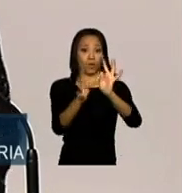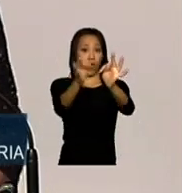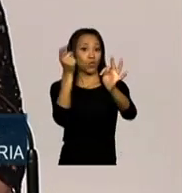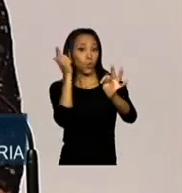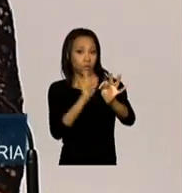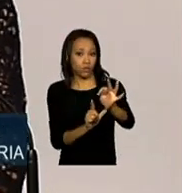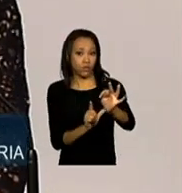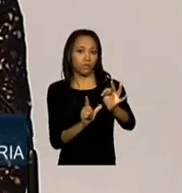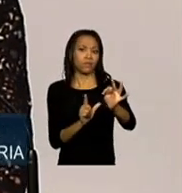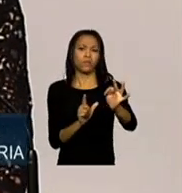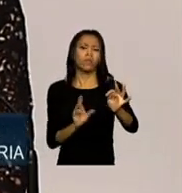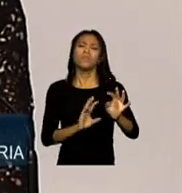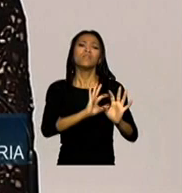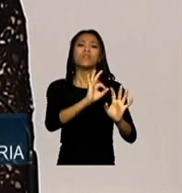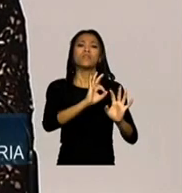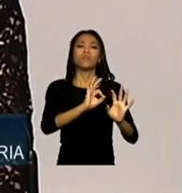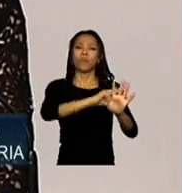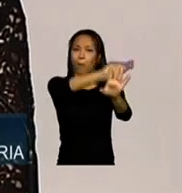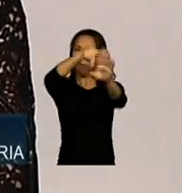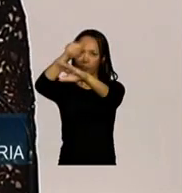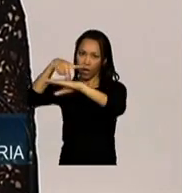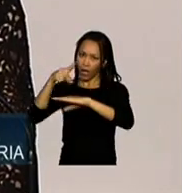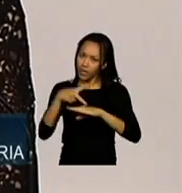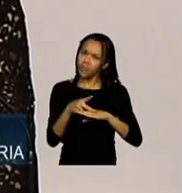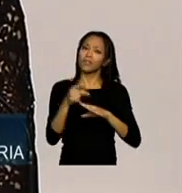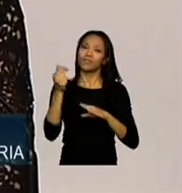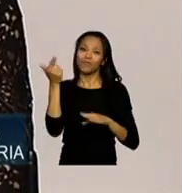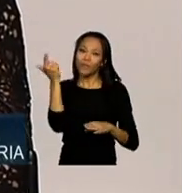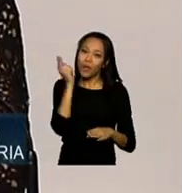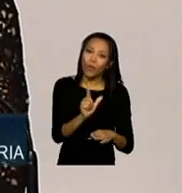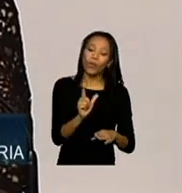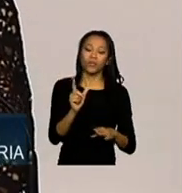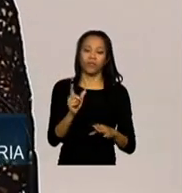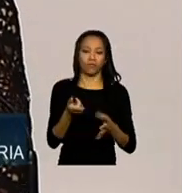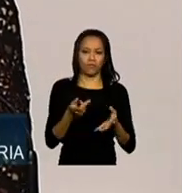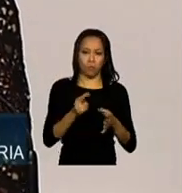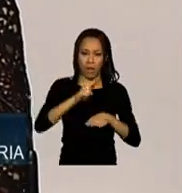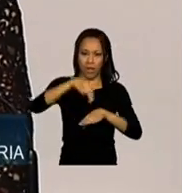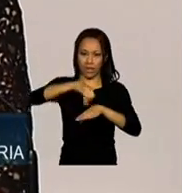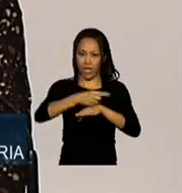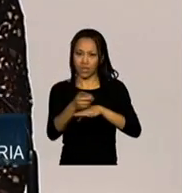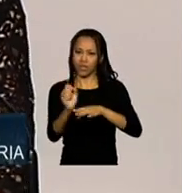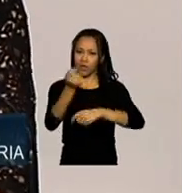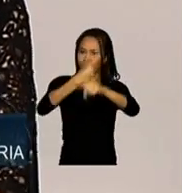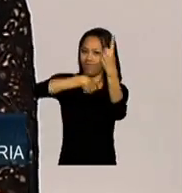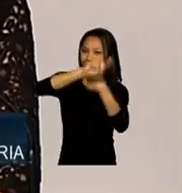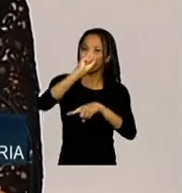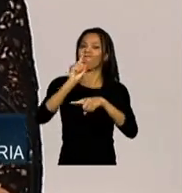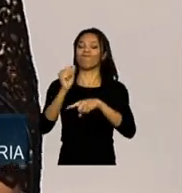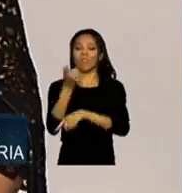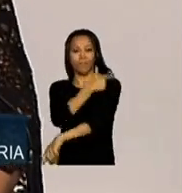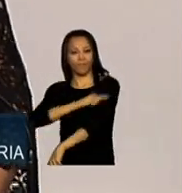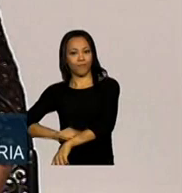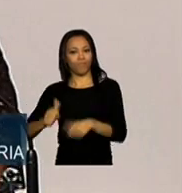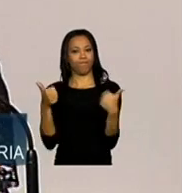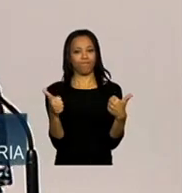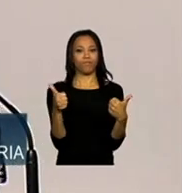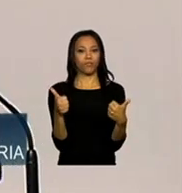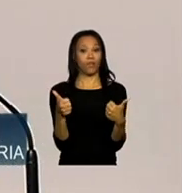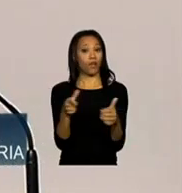ou melhor, se tornou um país desenvolvido e uma nação próspera e educada,